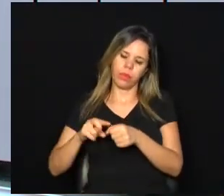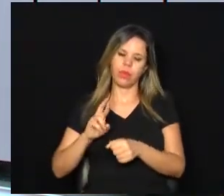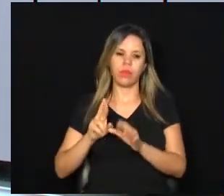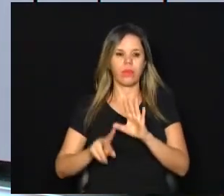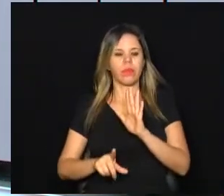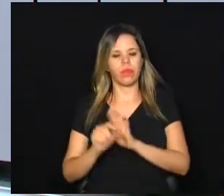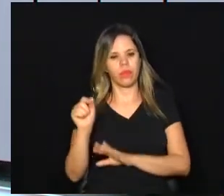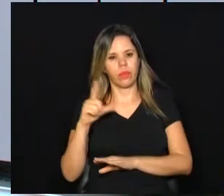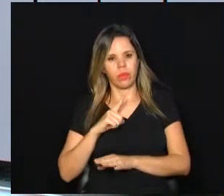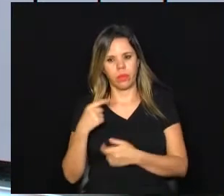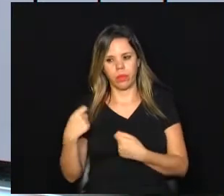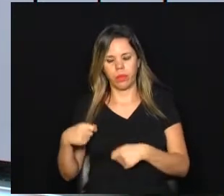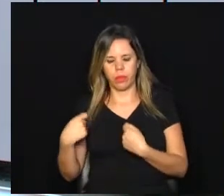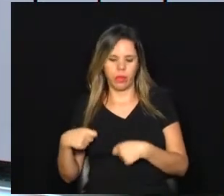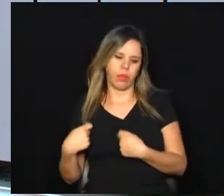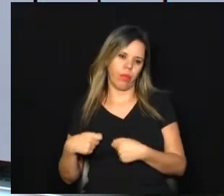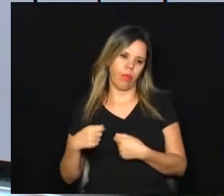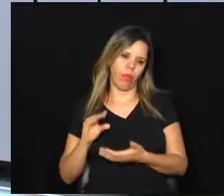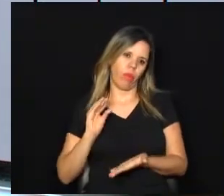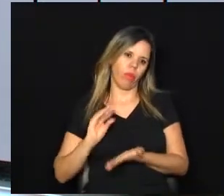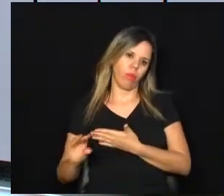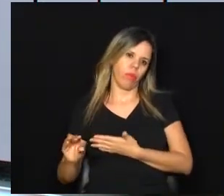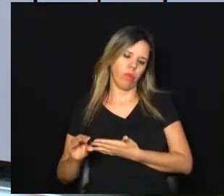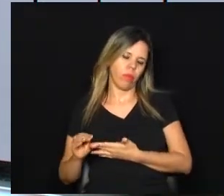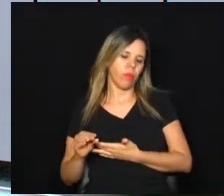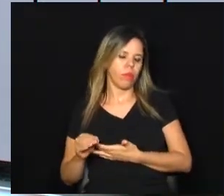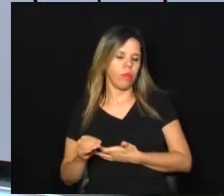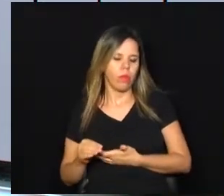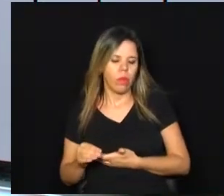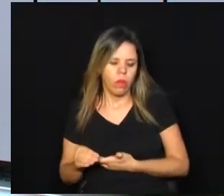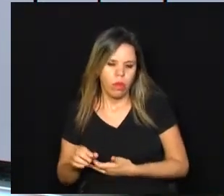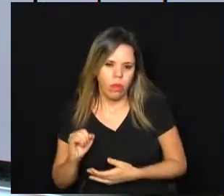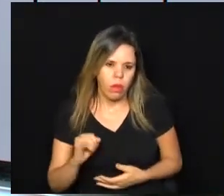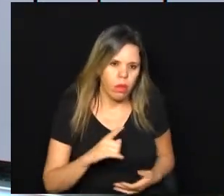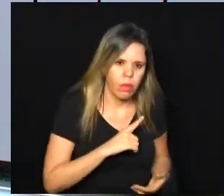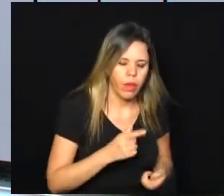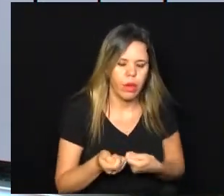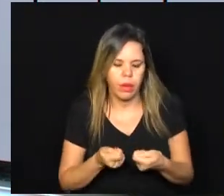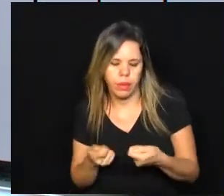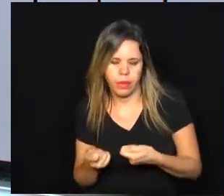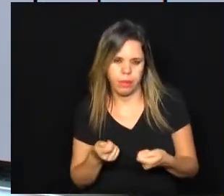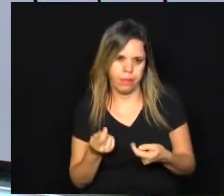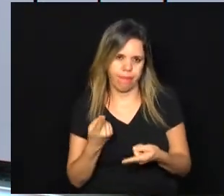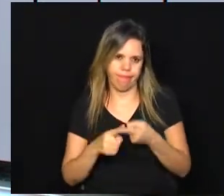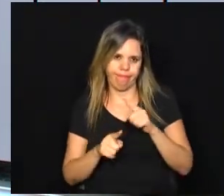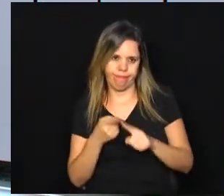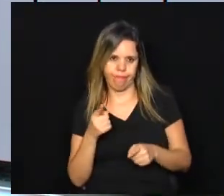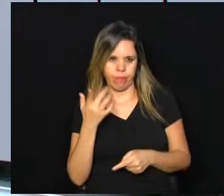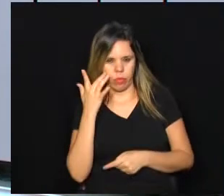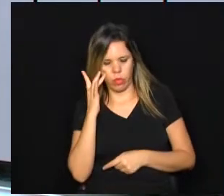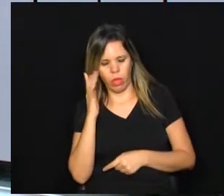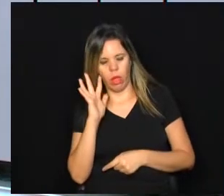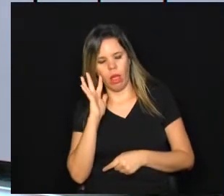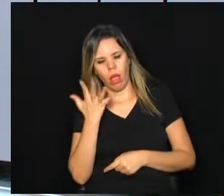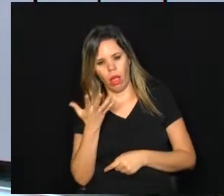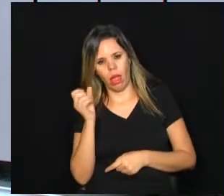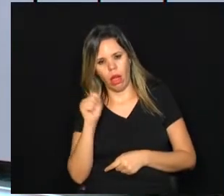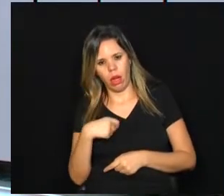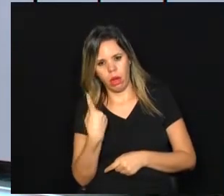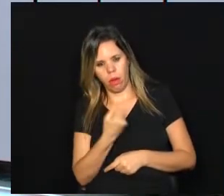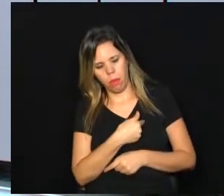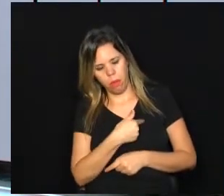é que mais precisam do investimento. Então, havendo esse equilíbrio, eu acho que é uma saída, sim, para a